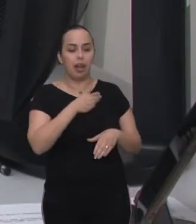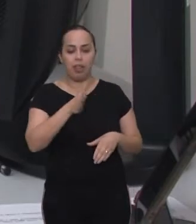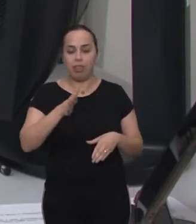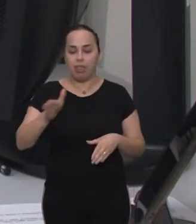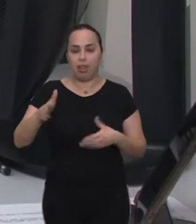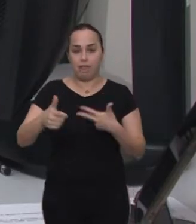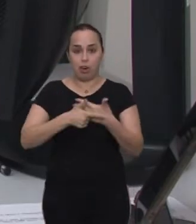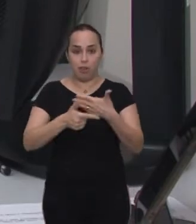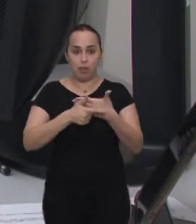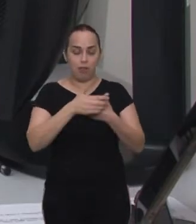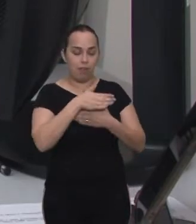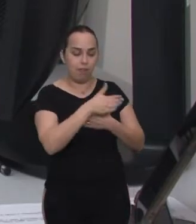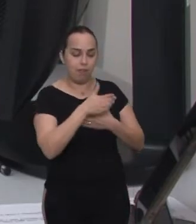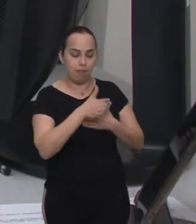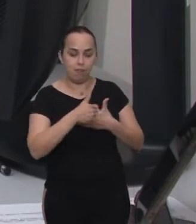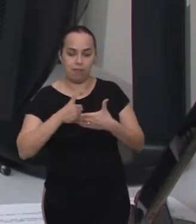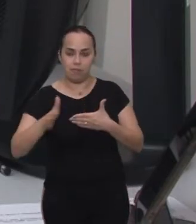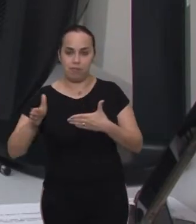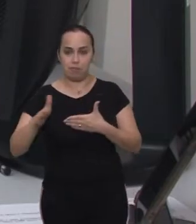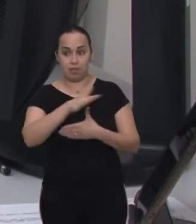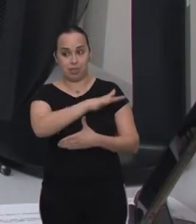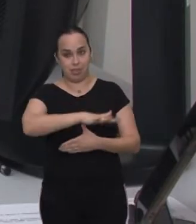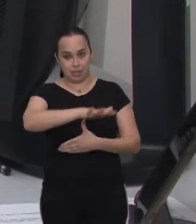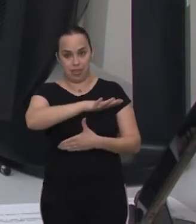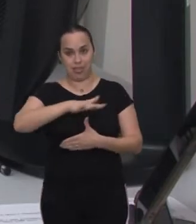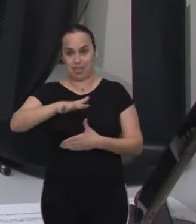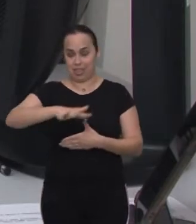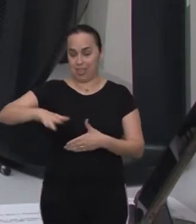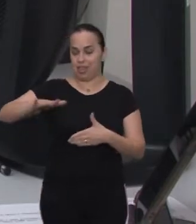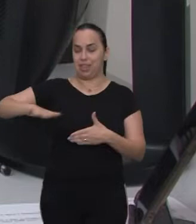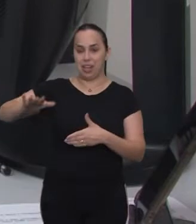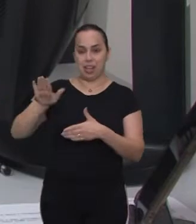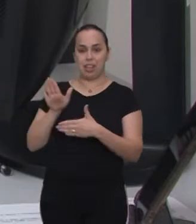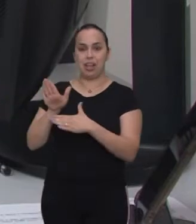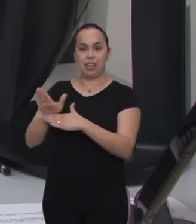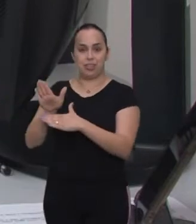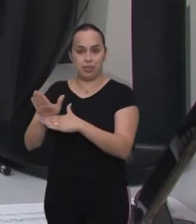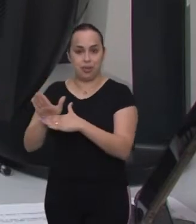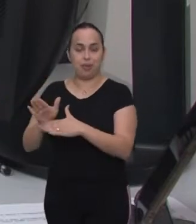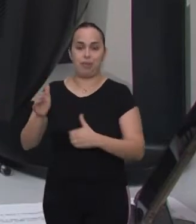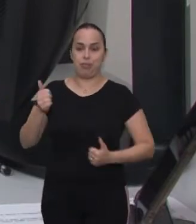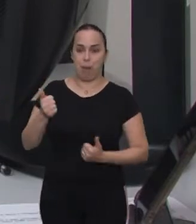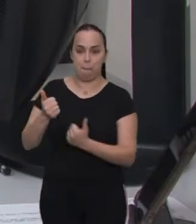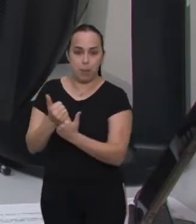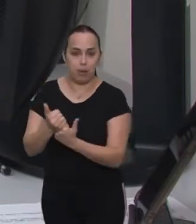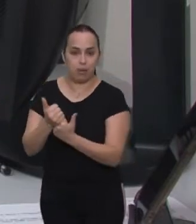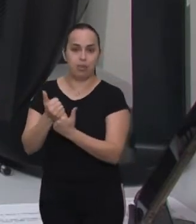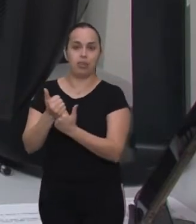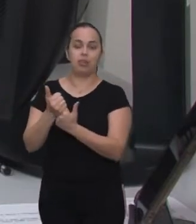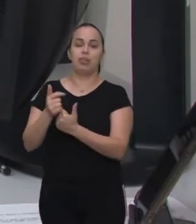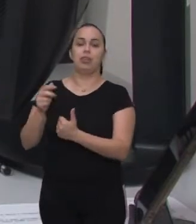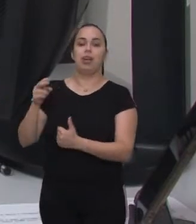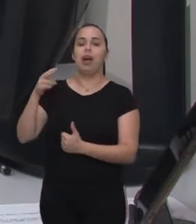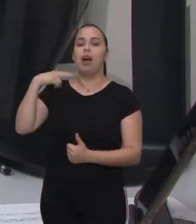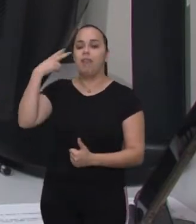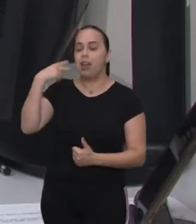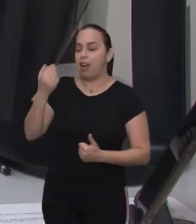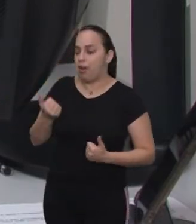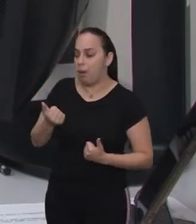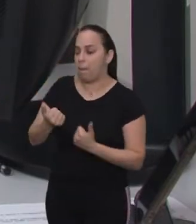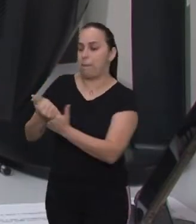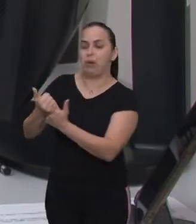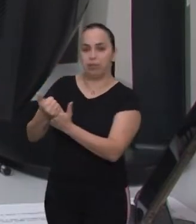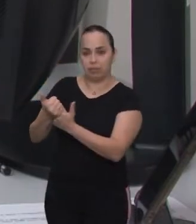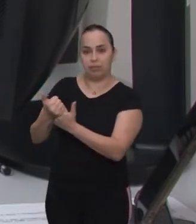uma pá e as funções exercidas pelos auxiliares das relativas no gabinete serão de atividades de apoio ao